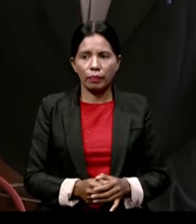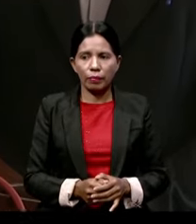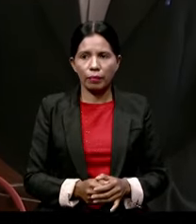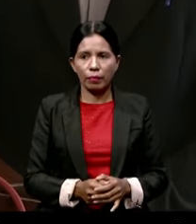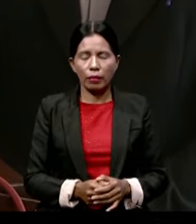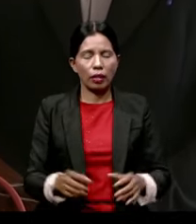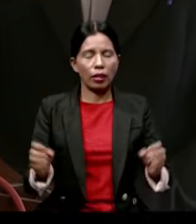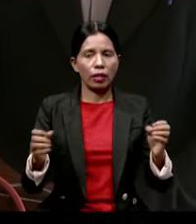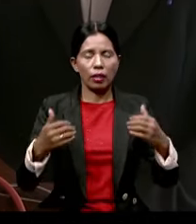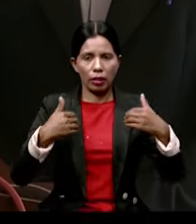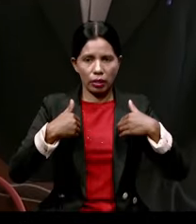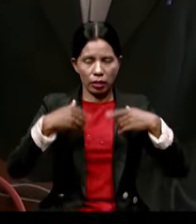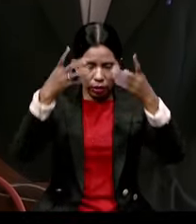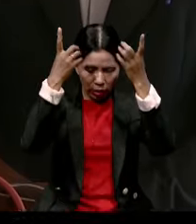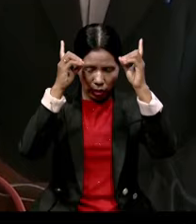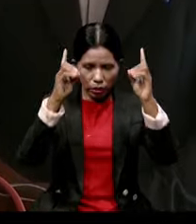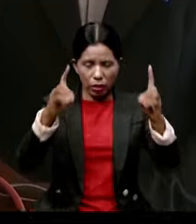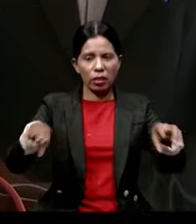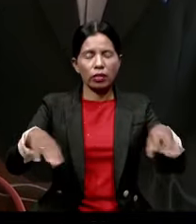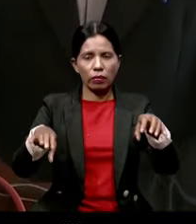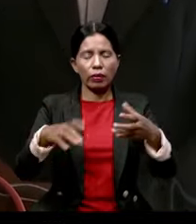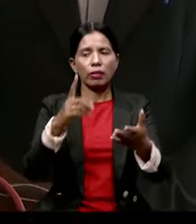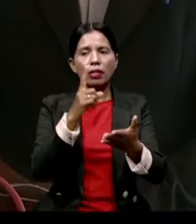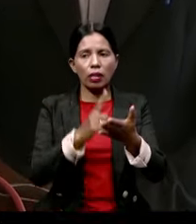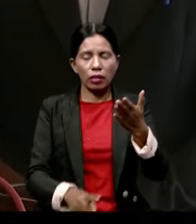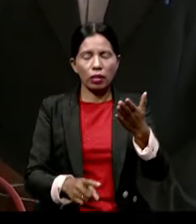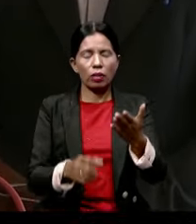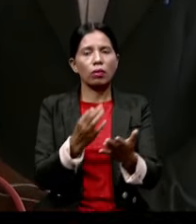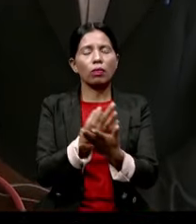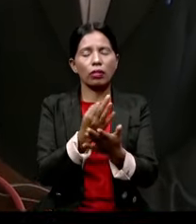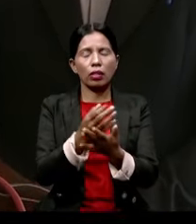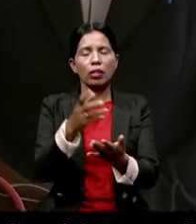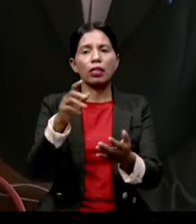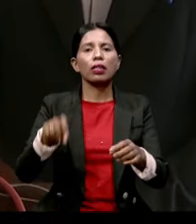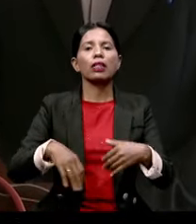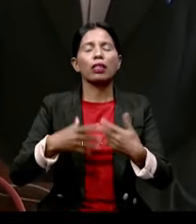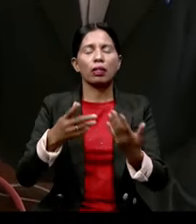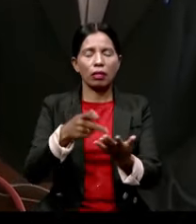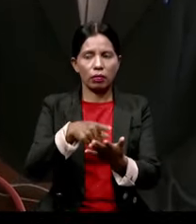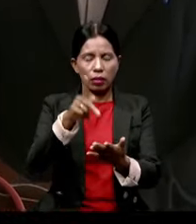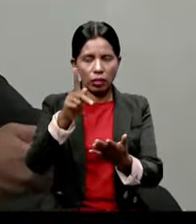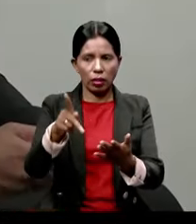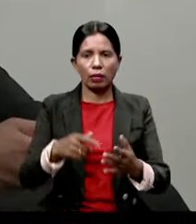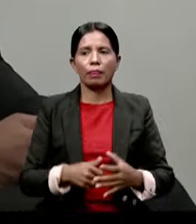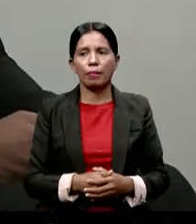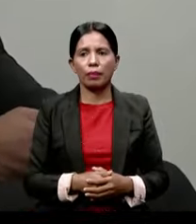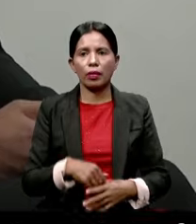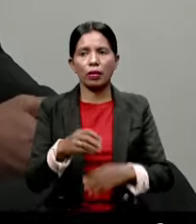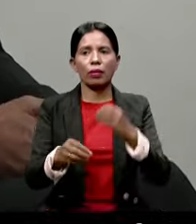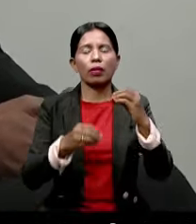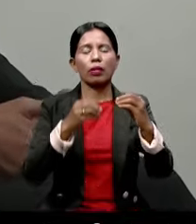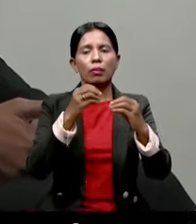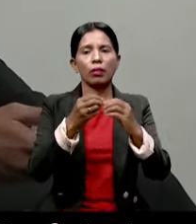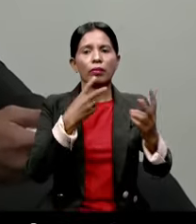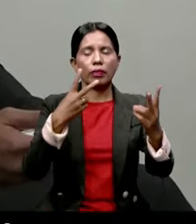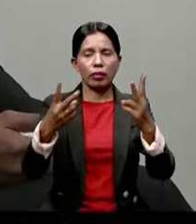la dun define ni funções ne saída montante salarial hier mane ting hetan etc. Quando a visita surpresa